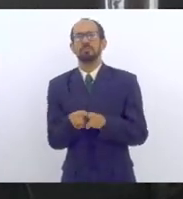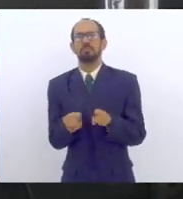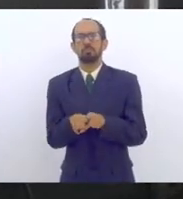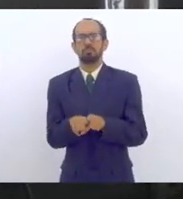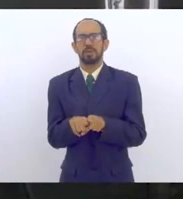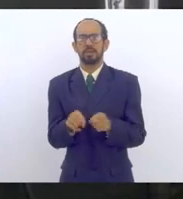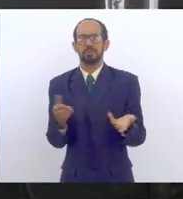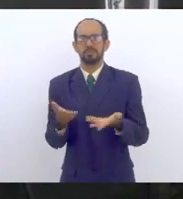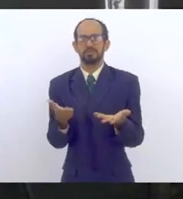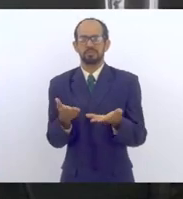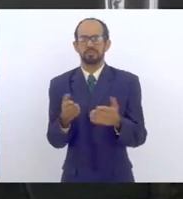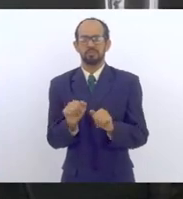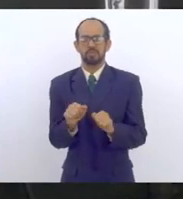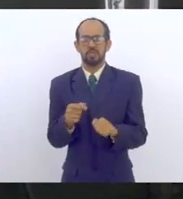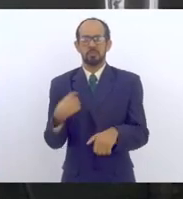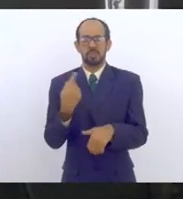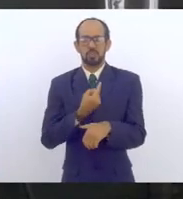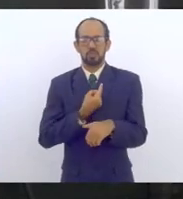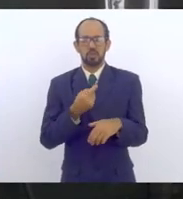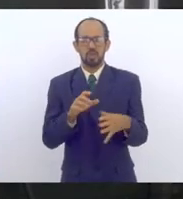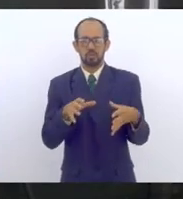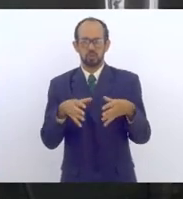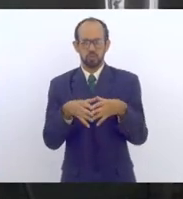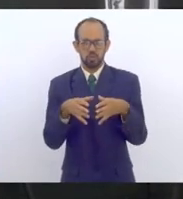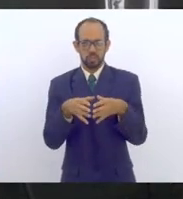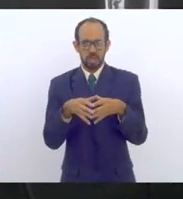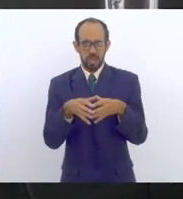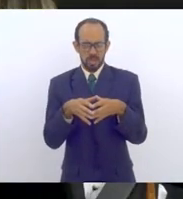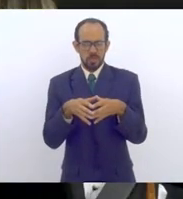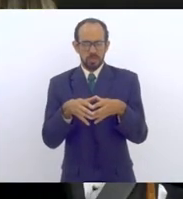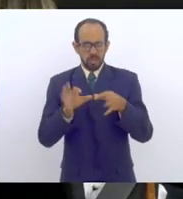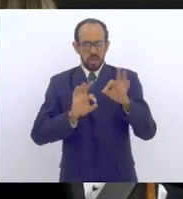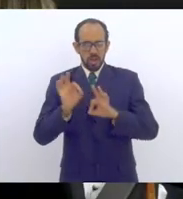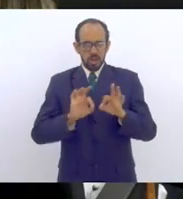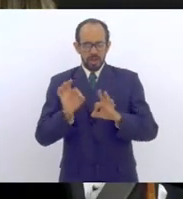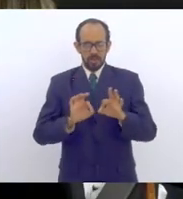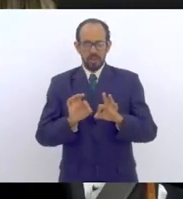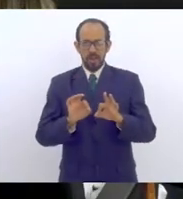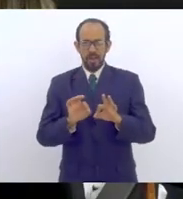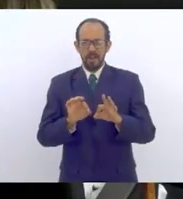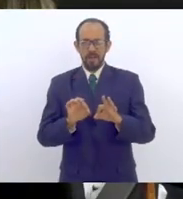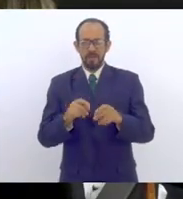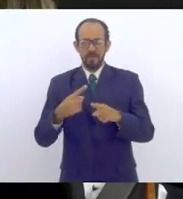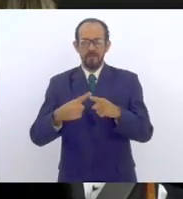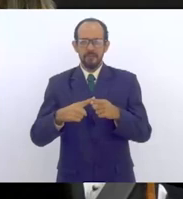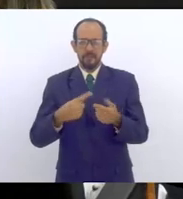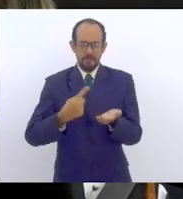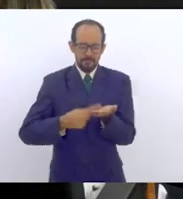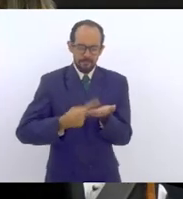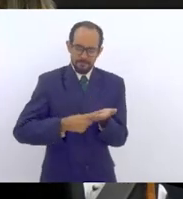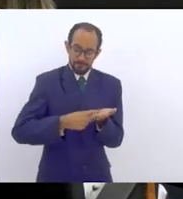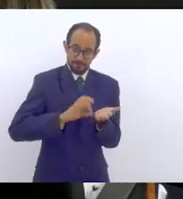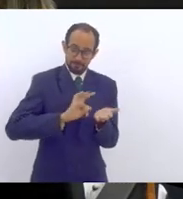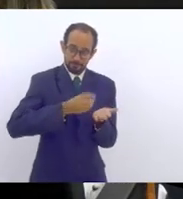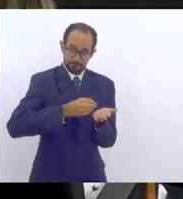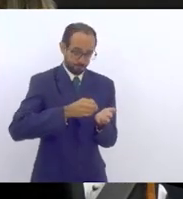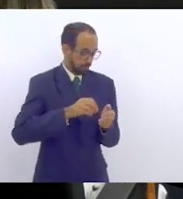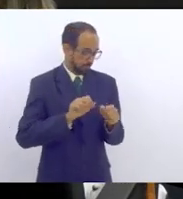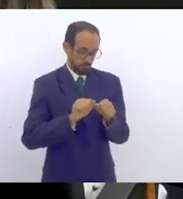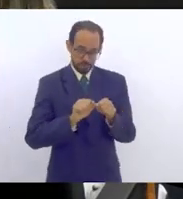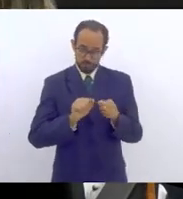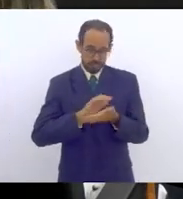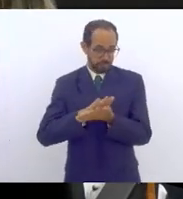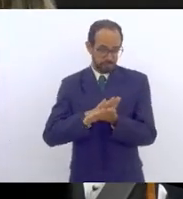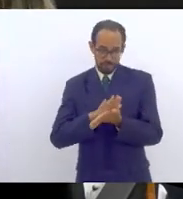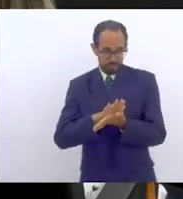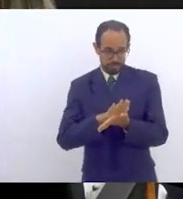para o nosso time aqui do cerimonial sempre eficiente porque a gente marca as coisas e não faz nada sabe que tudo eles que fazem né A gente